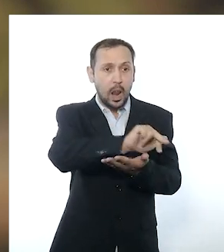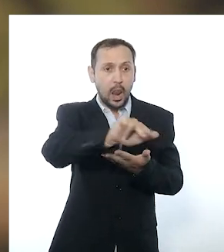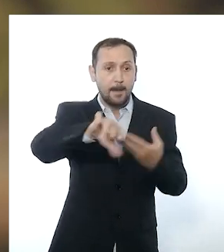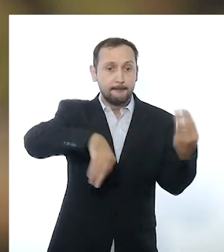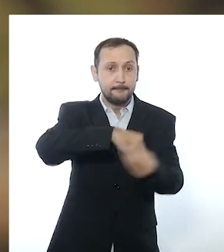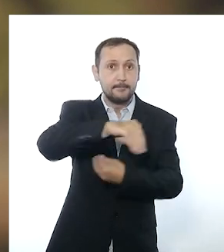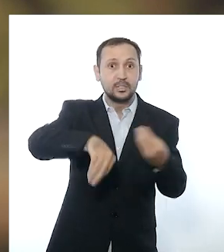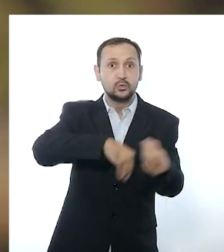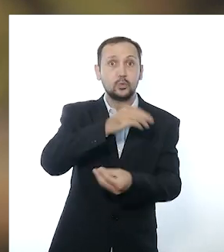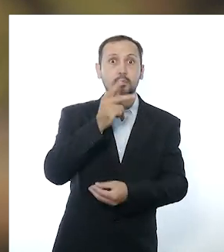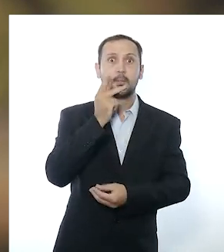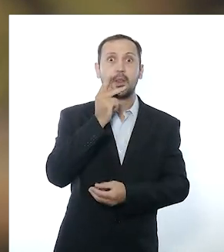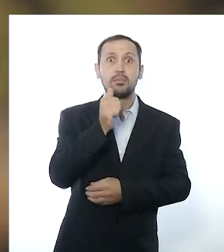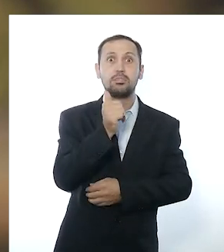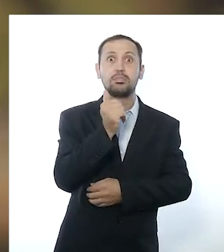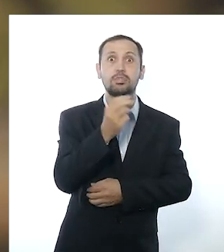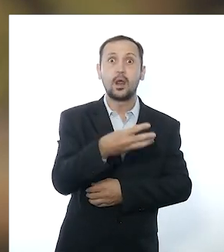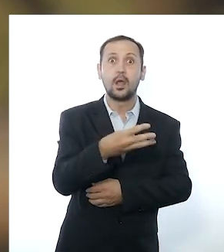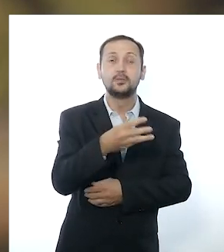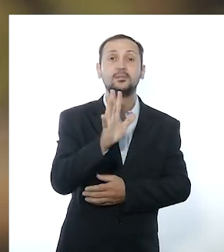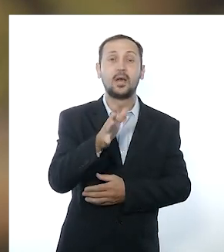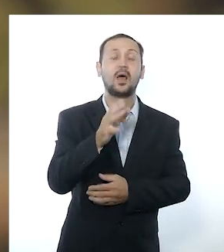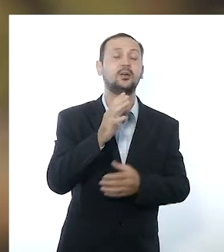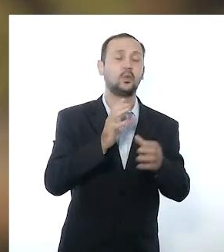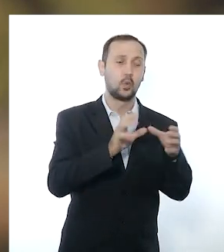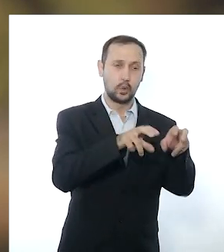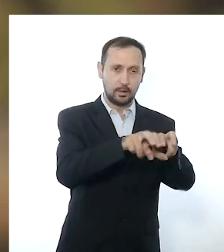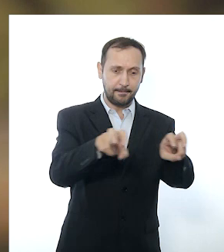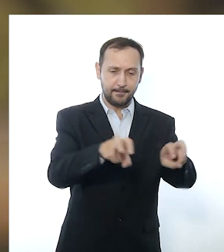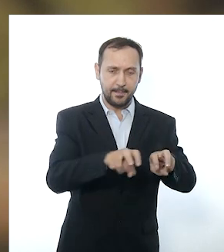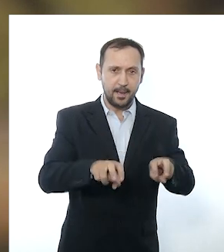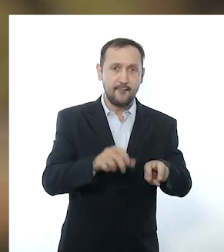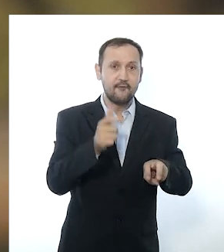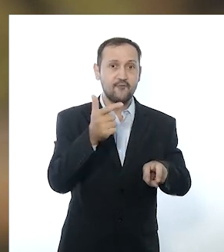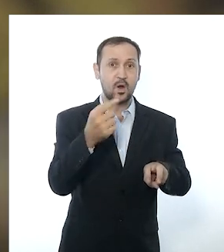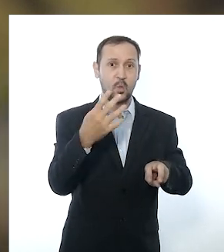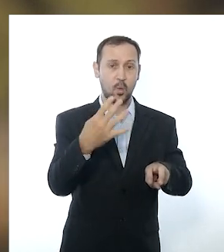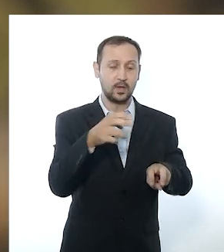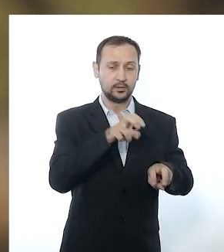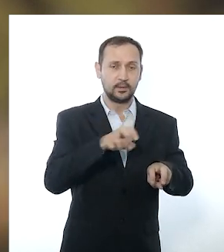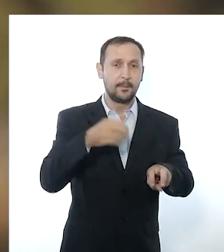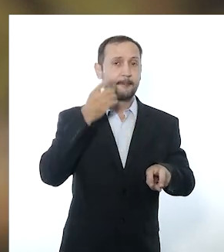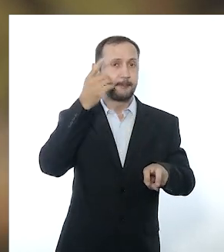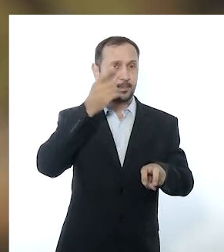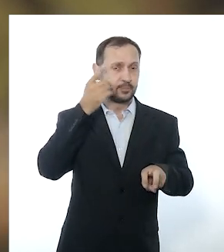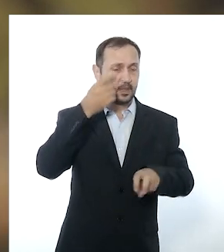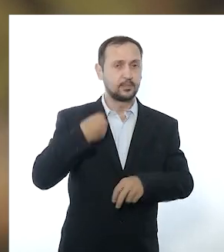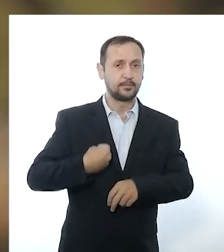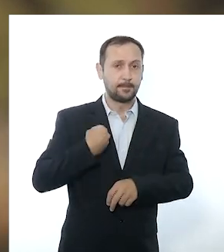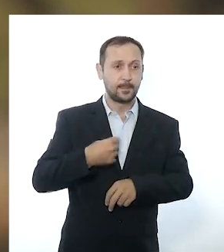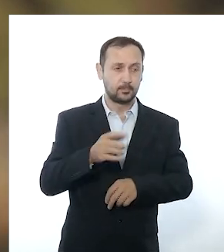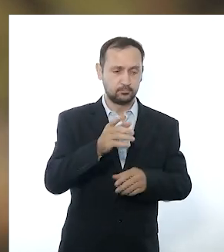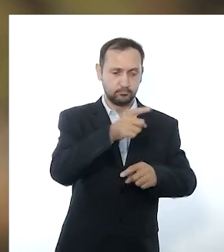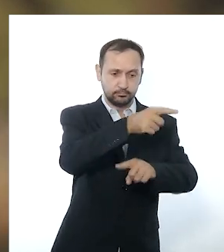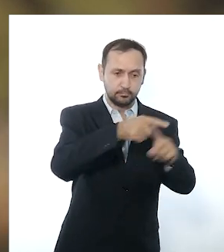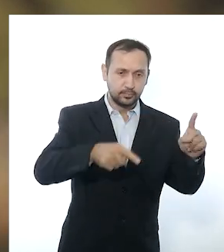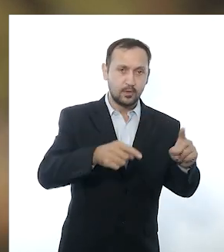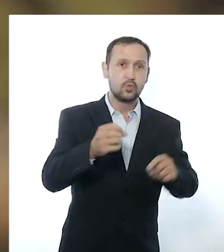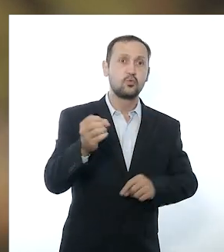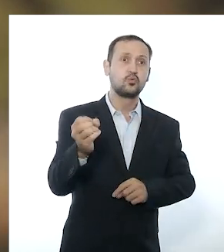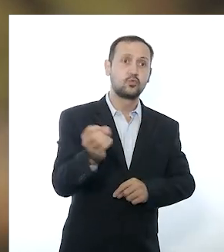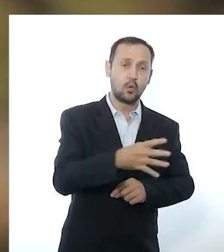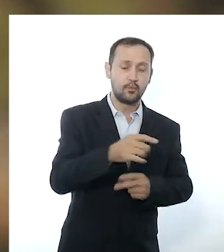partidos da história, 13, as 24 cadeiras foram ocupadas por parlamentares novos